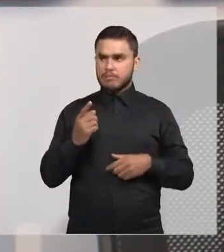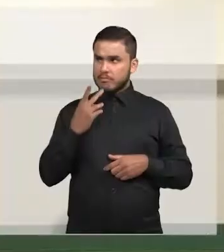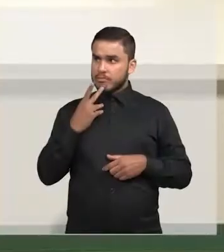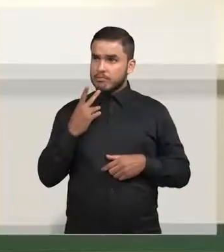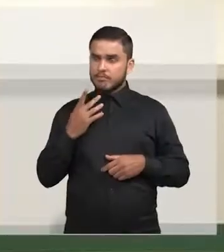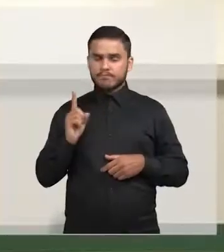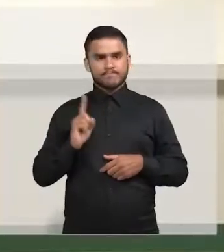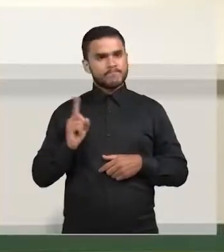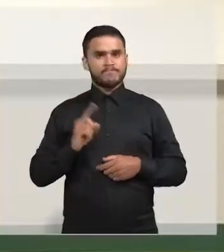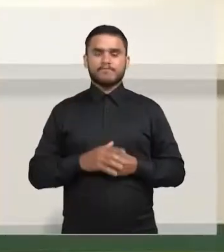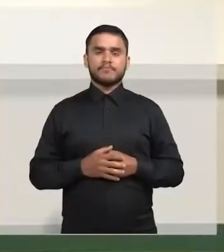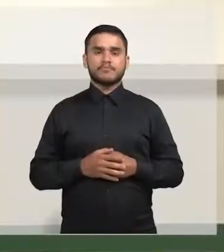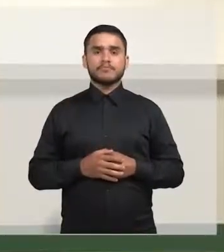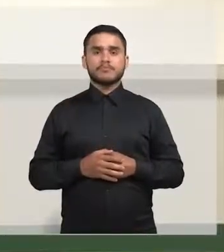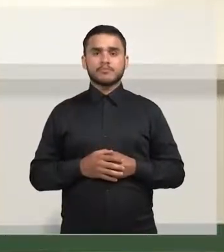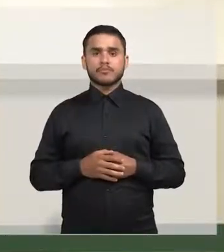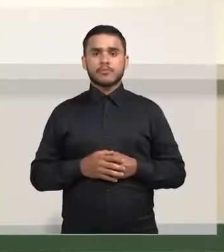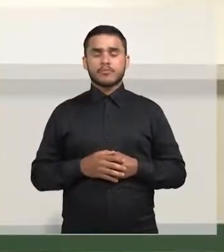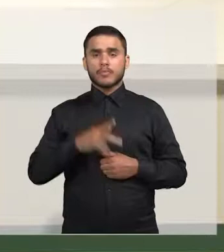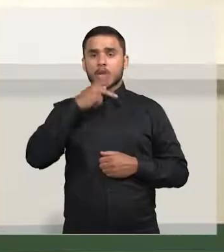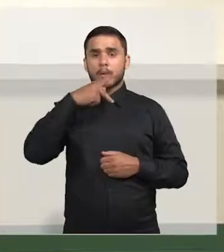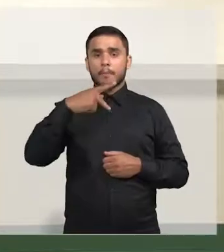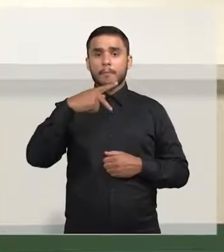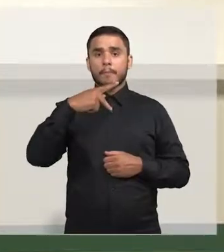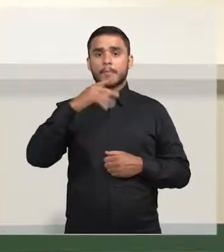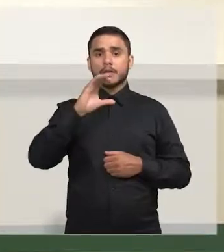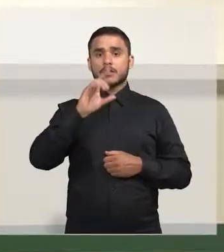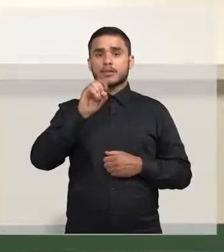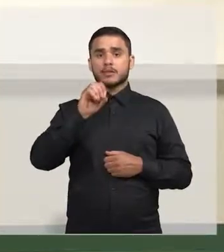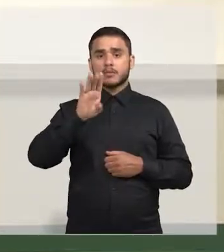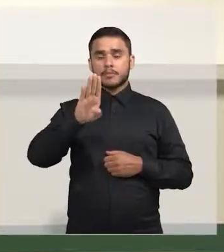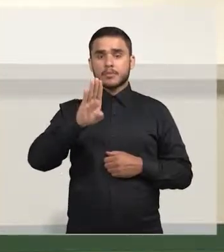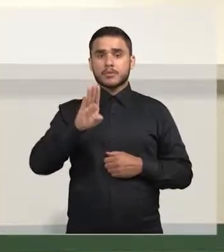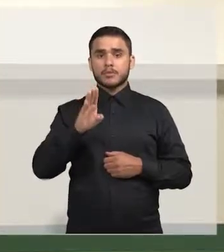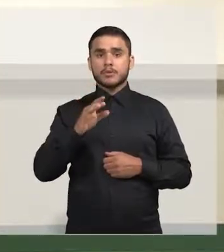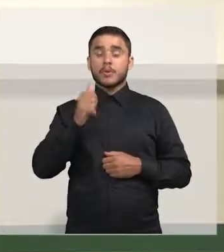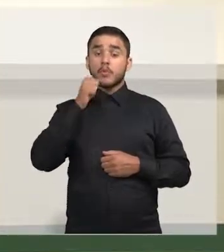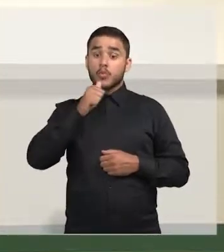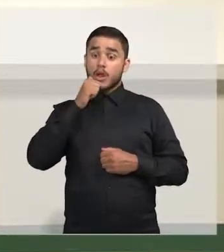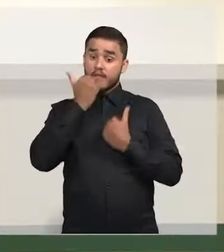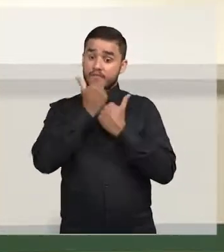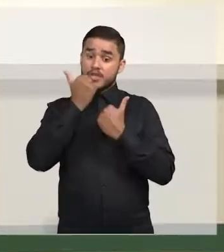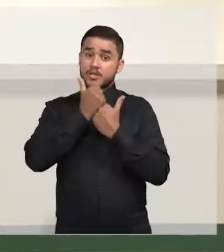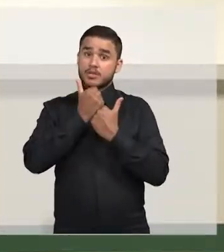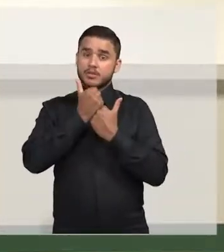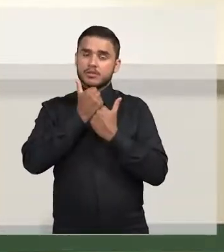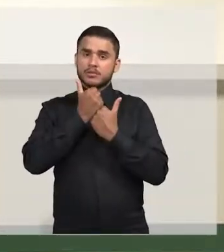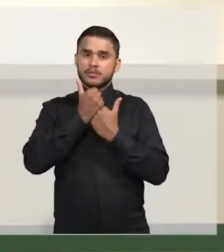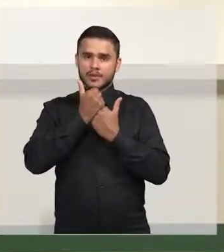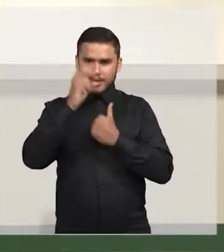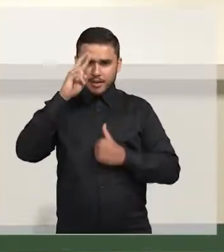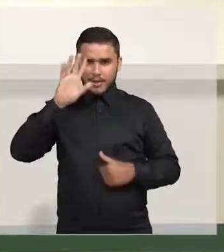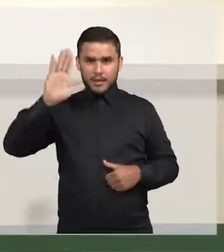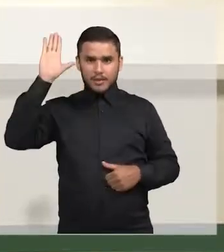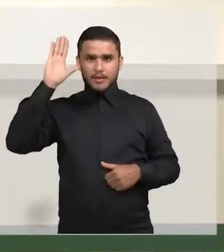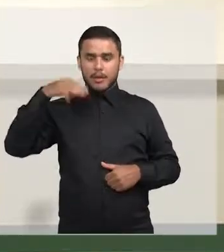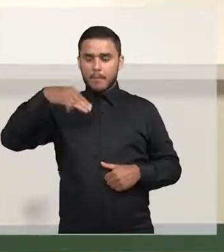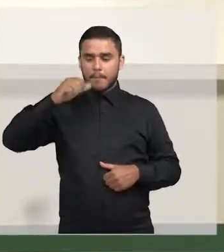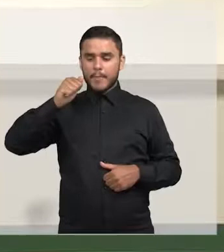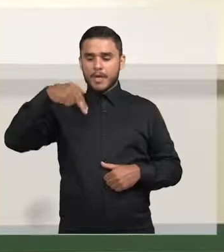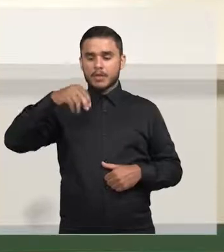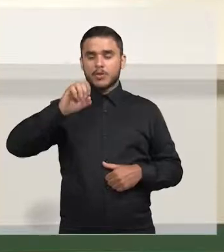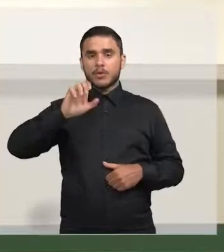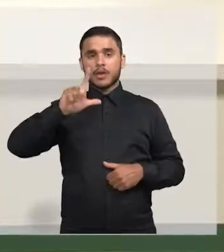Outro... Quem é que não aceita? O PCdoB. O PCdoB da Manuela. Da Manuela. Então ela não manda mais nada lá, né?